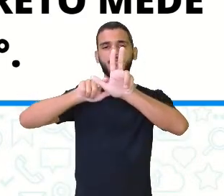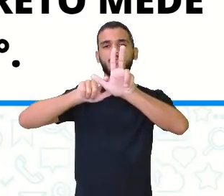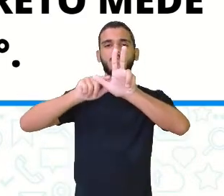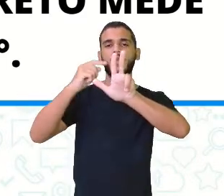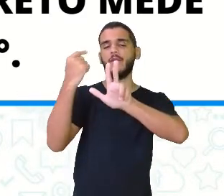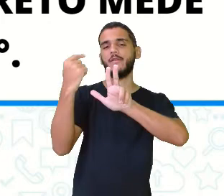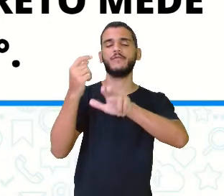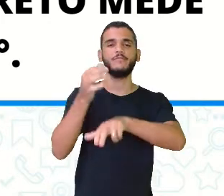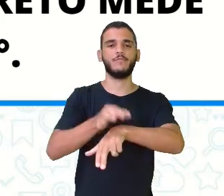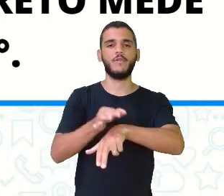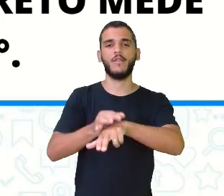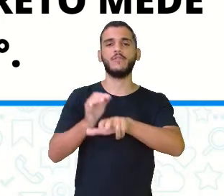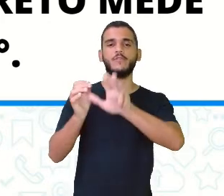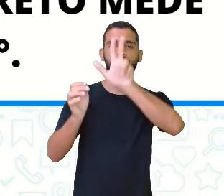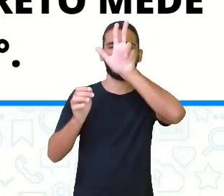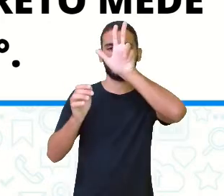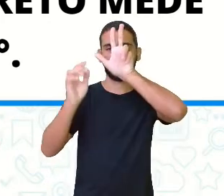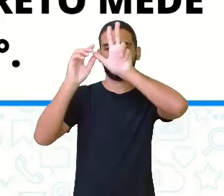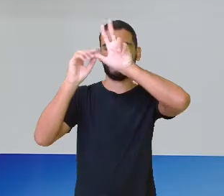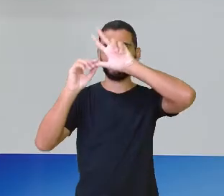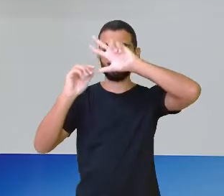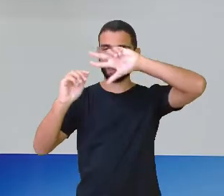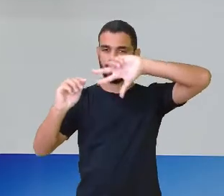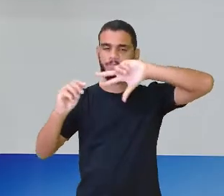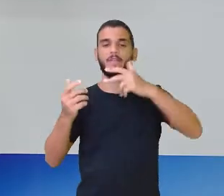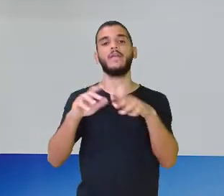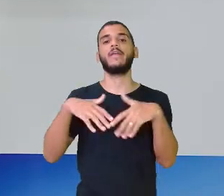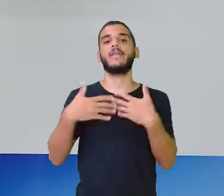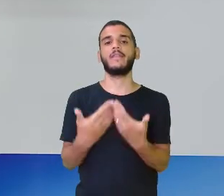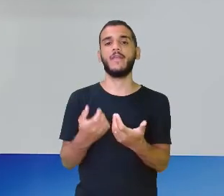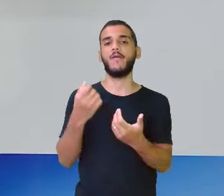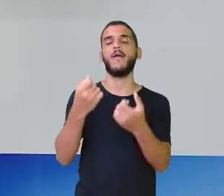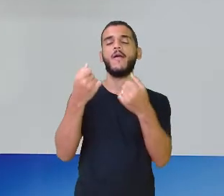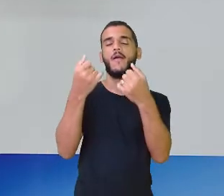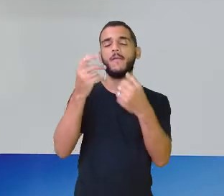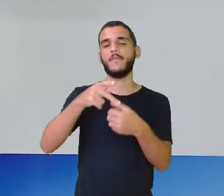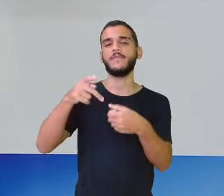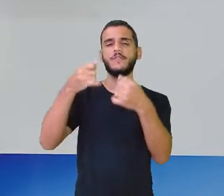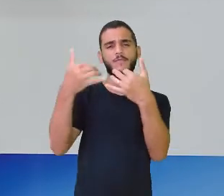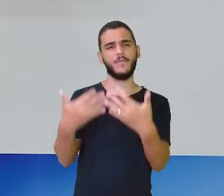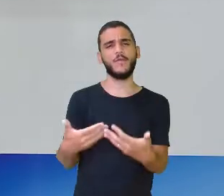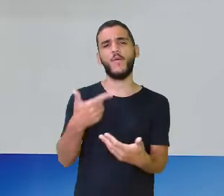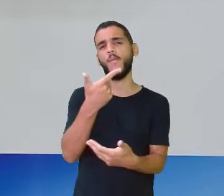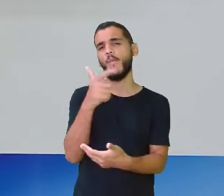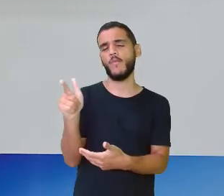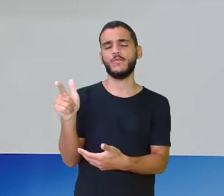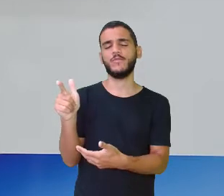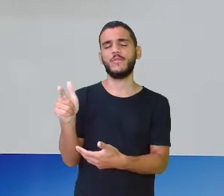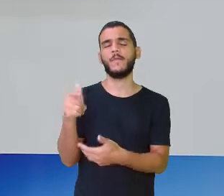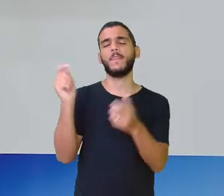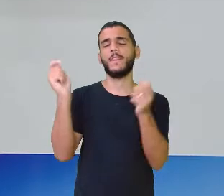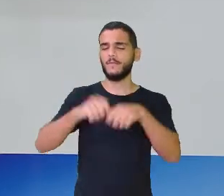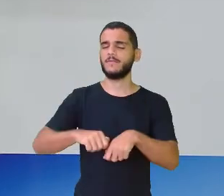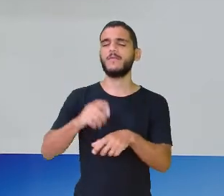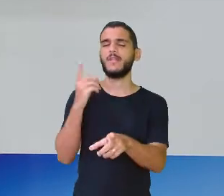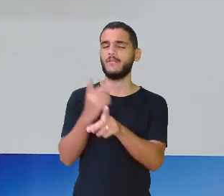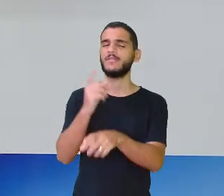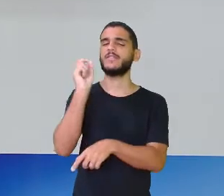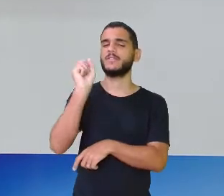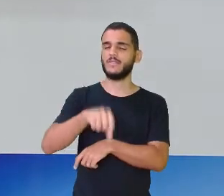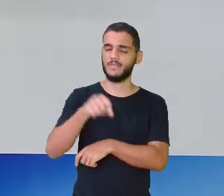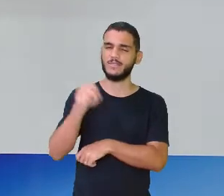90 graus. Professora, mas a senhora falou de outros ângulos. É possível a gente encontrar? Claro que